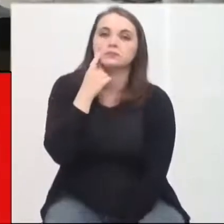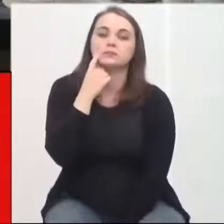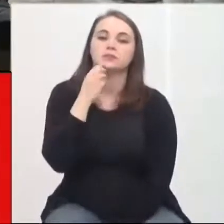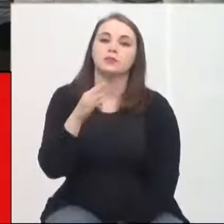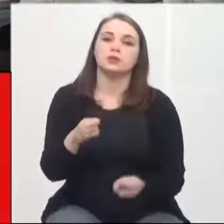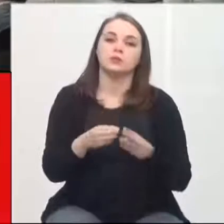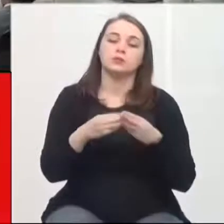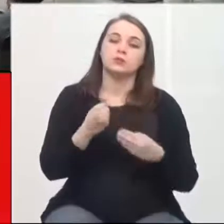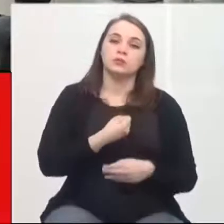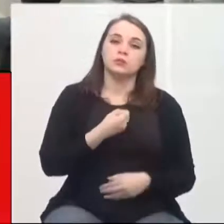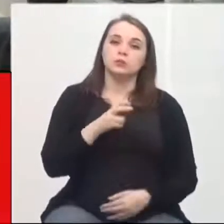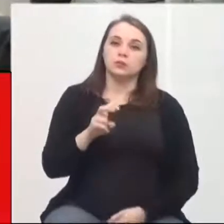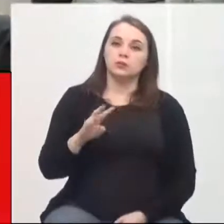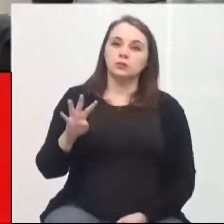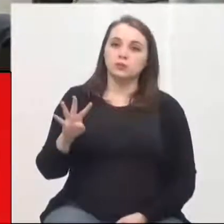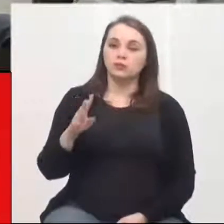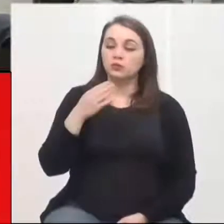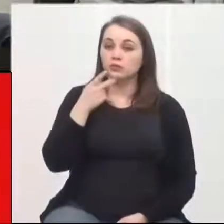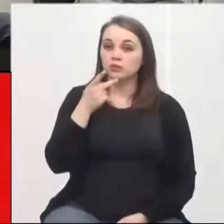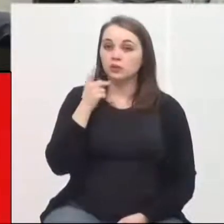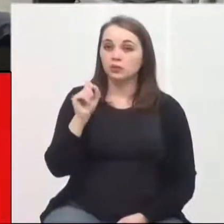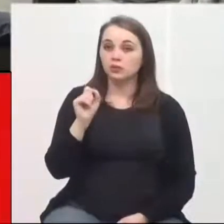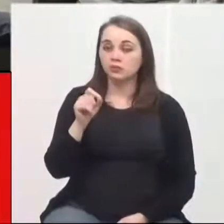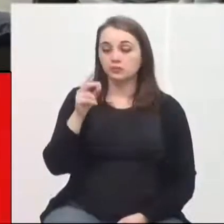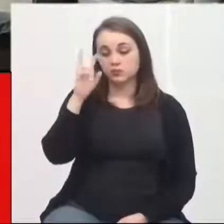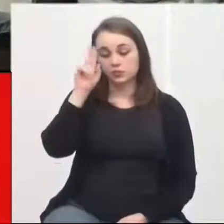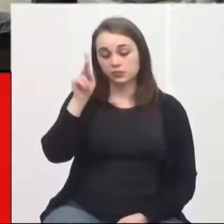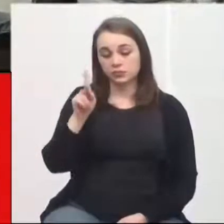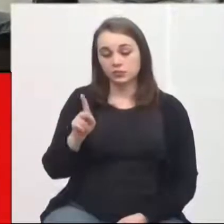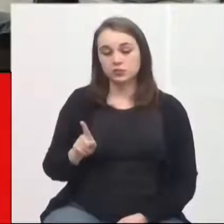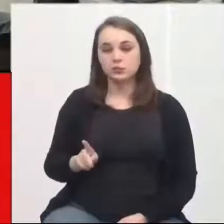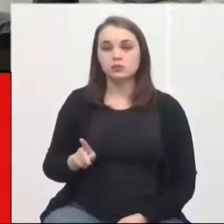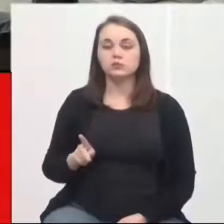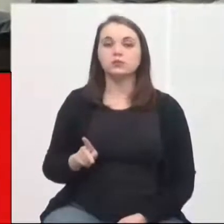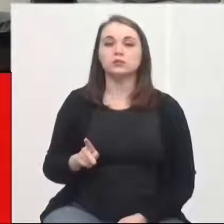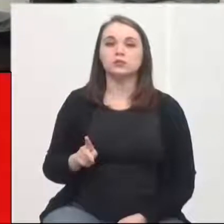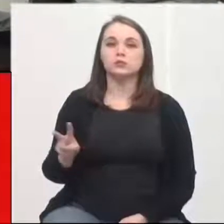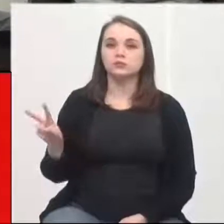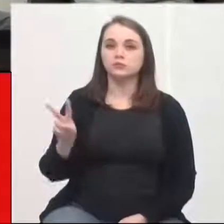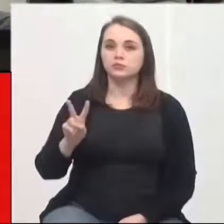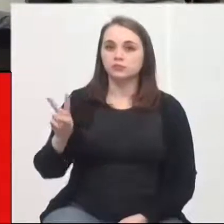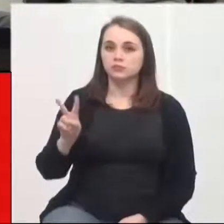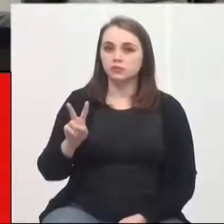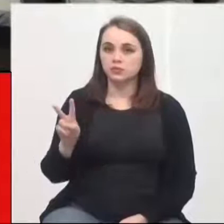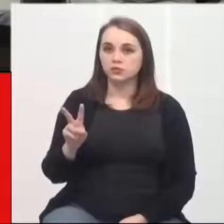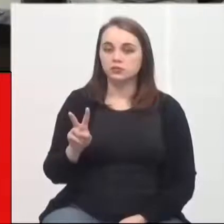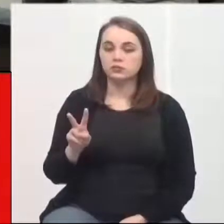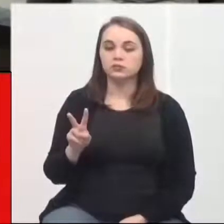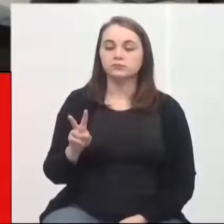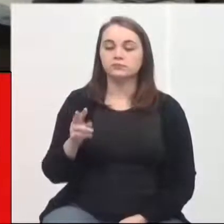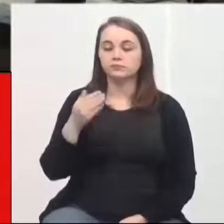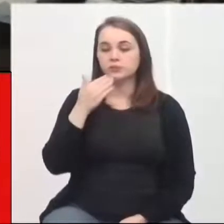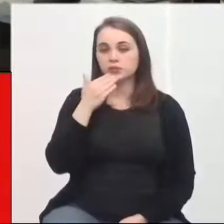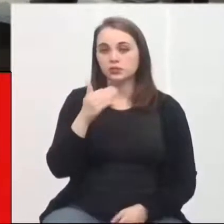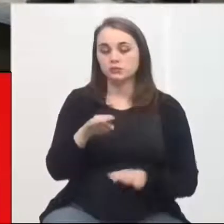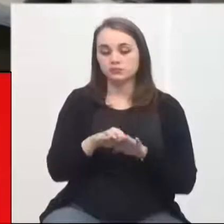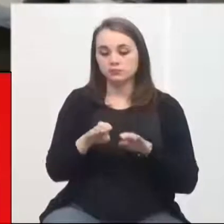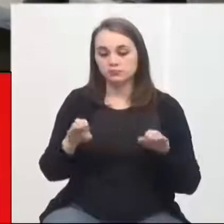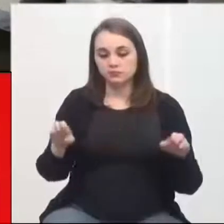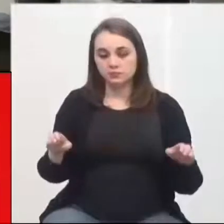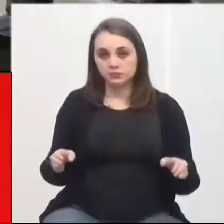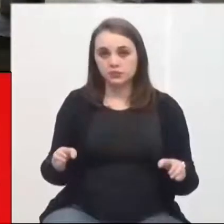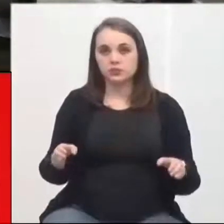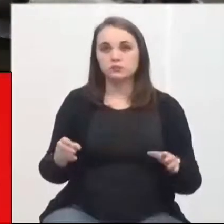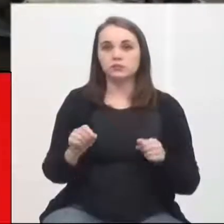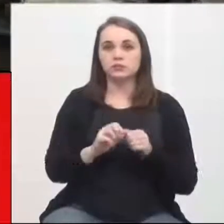Moção 54-2021, excelentíssimo senhor presidente, senhores e senhoras vereadores e vereadoras, requer-se à mesa, ouvindo ao plenário,